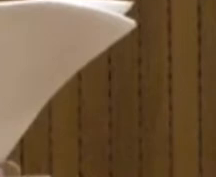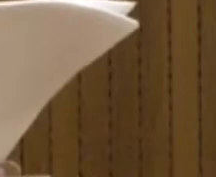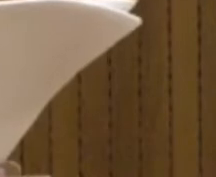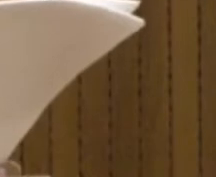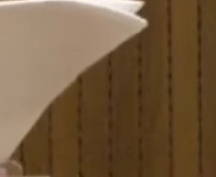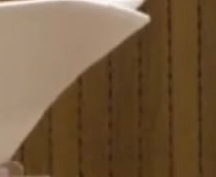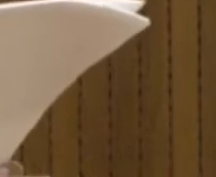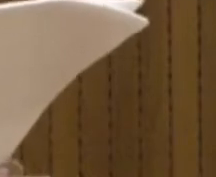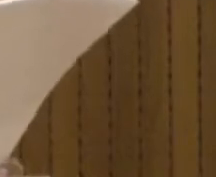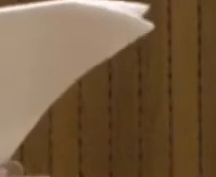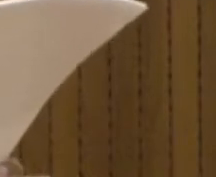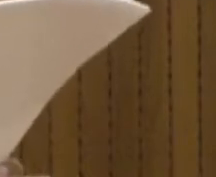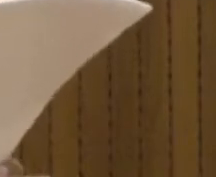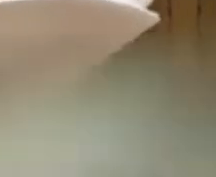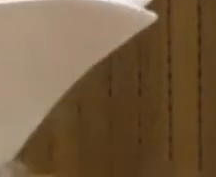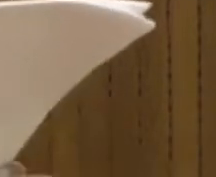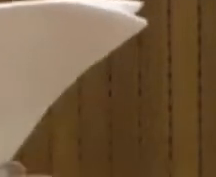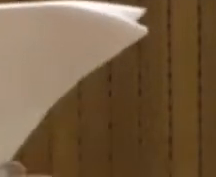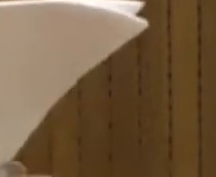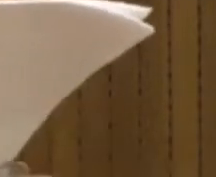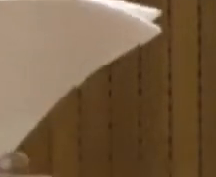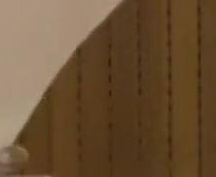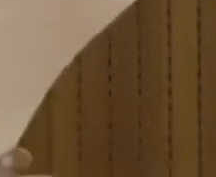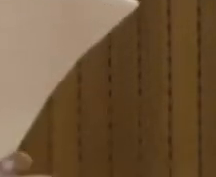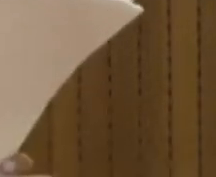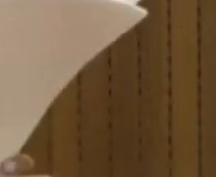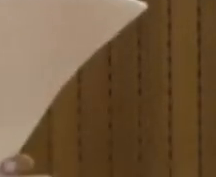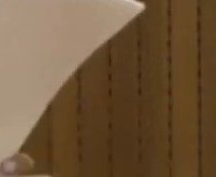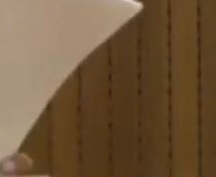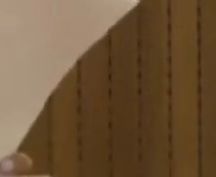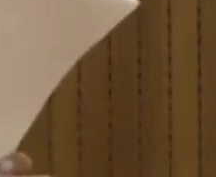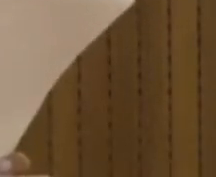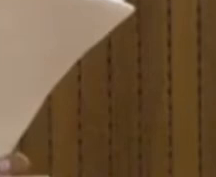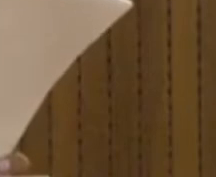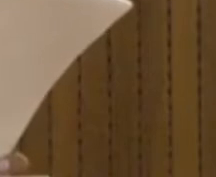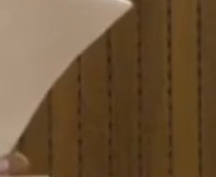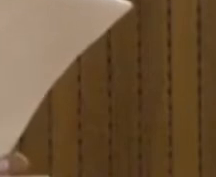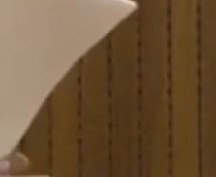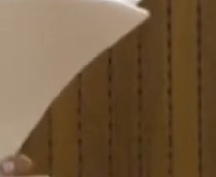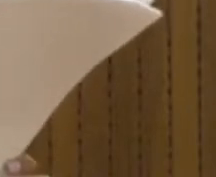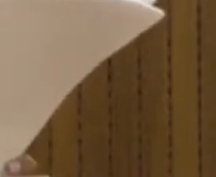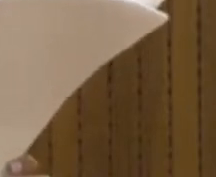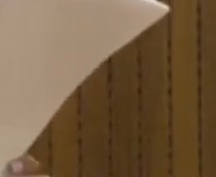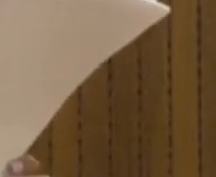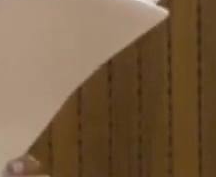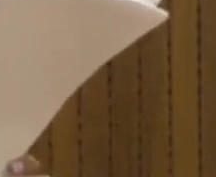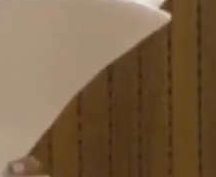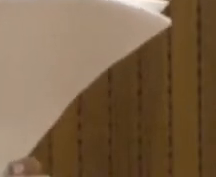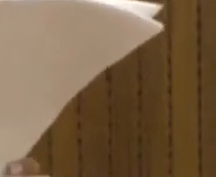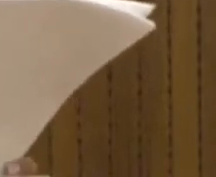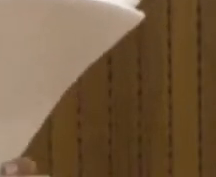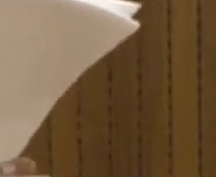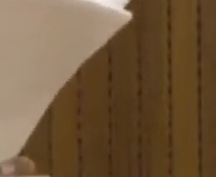Convidamos para compor a mesa de honra Sua Excelência, o Senhor Procurador-Geral da República, Dr.